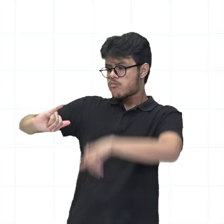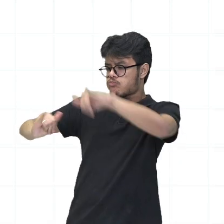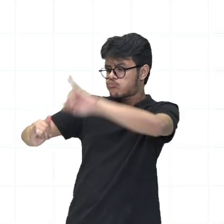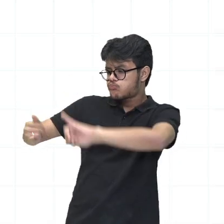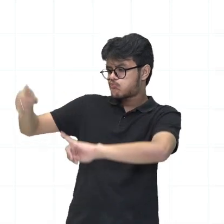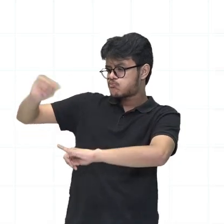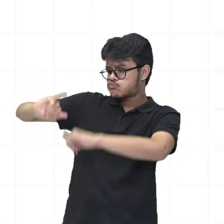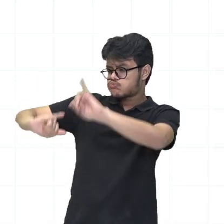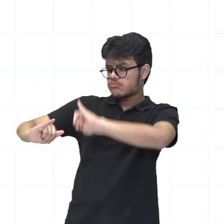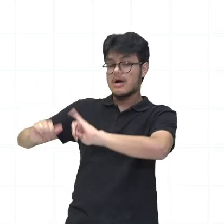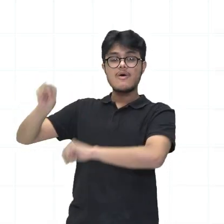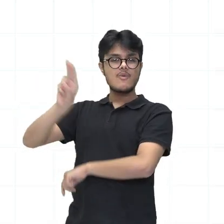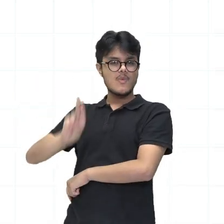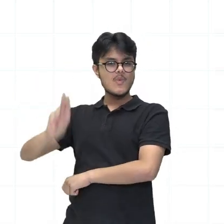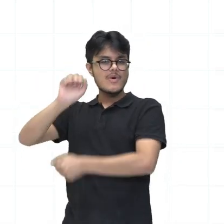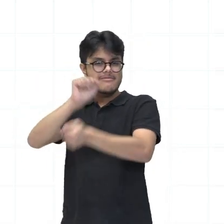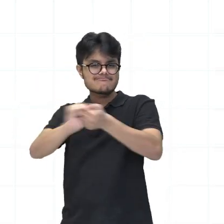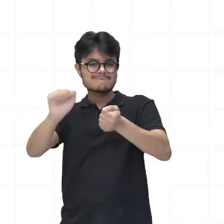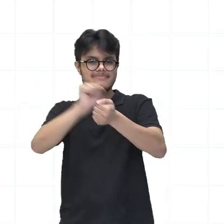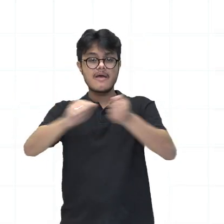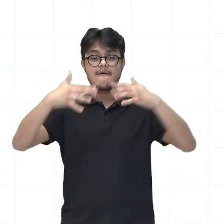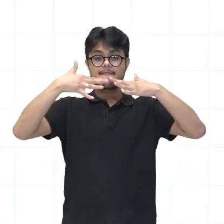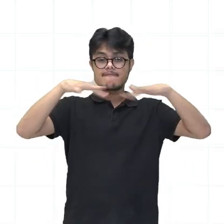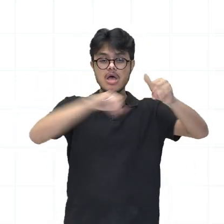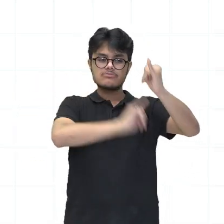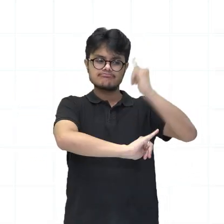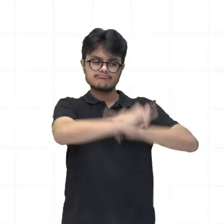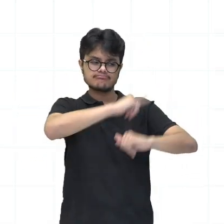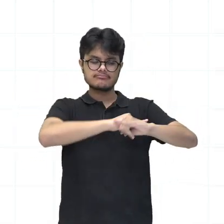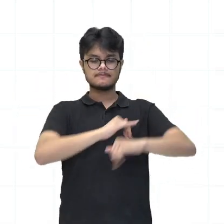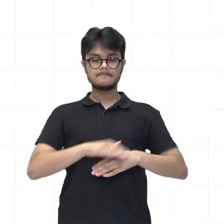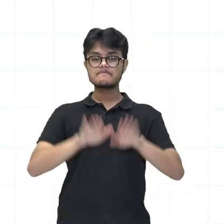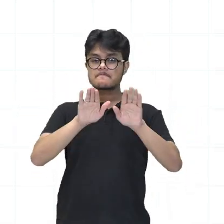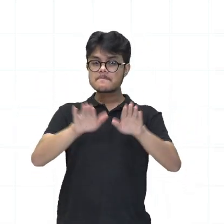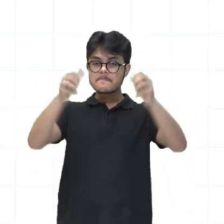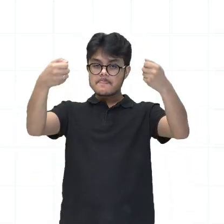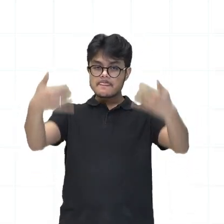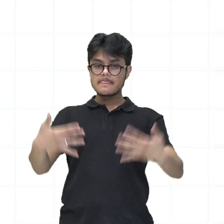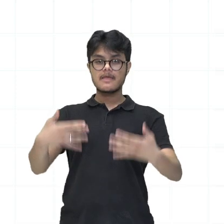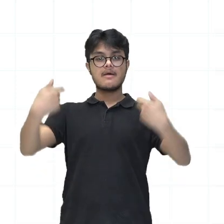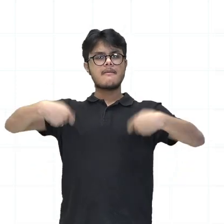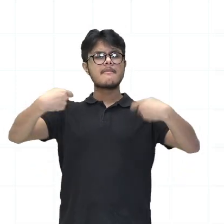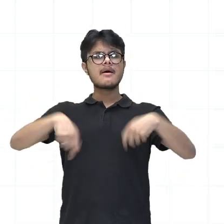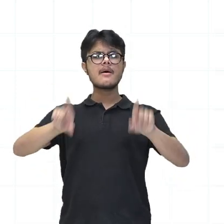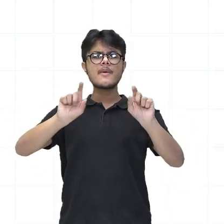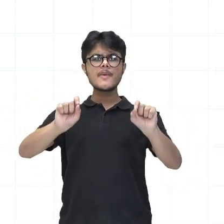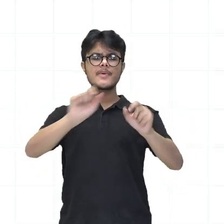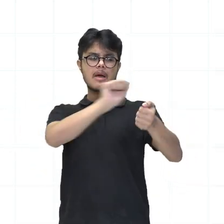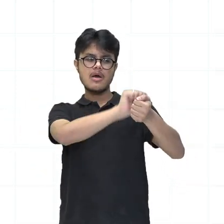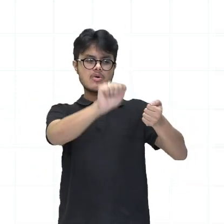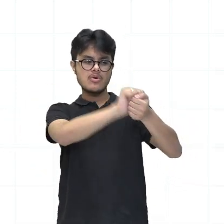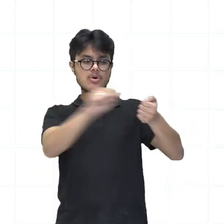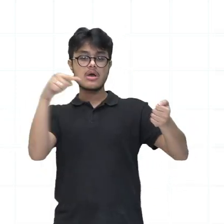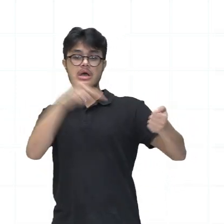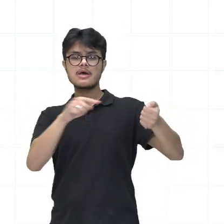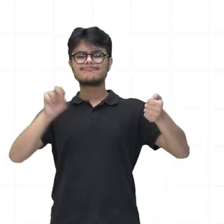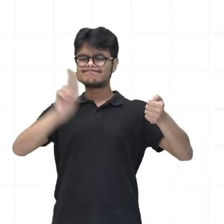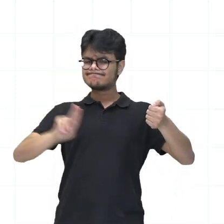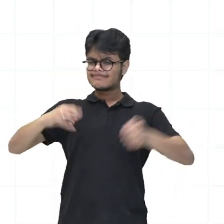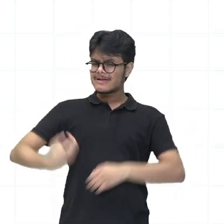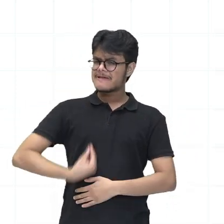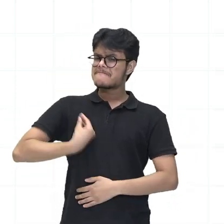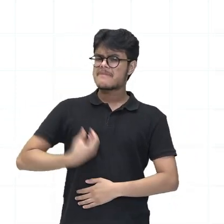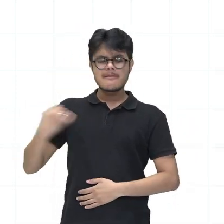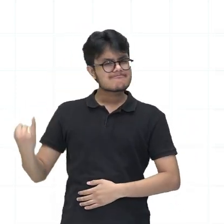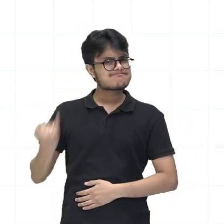vários aspectos utilizando o carvão mineral. É importante a gente falar, gente, que o carvão mineral ele foi muito